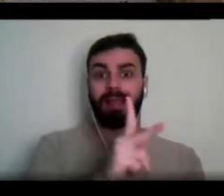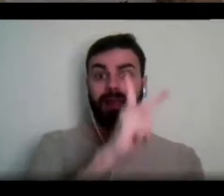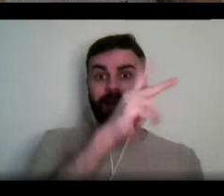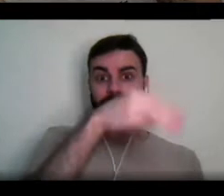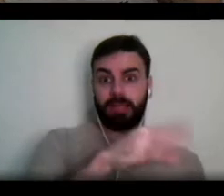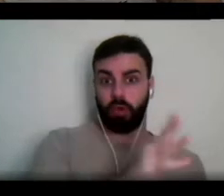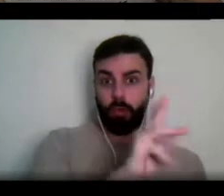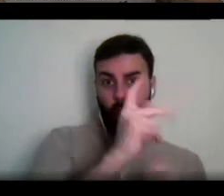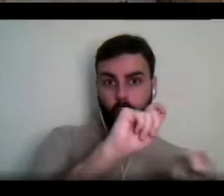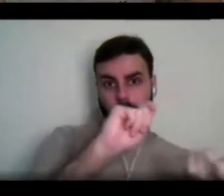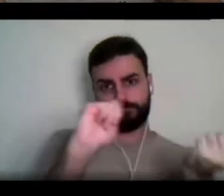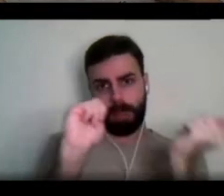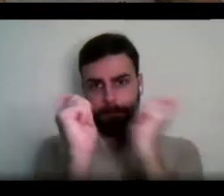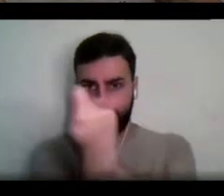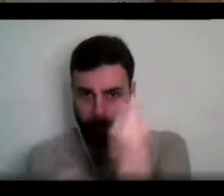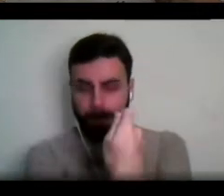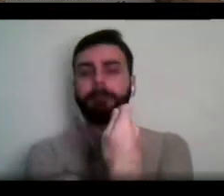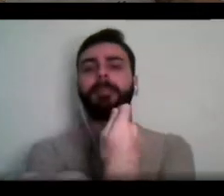dá